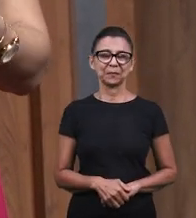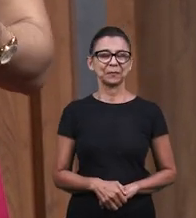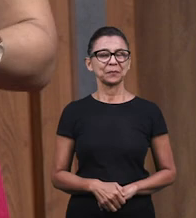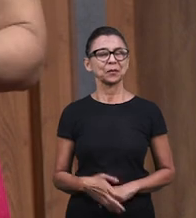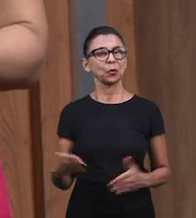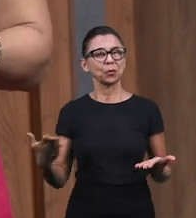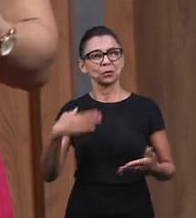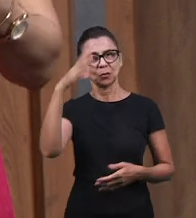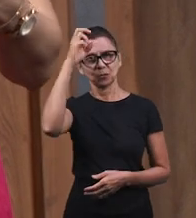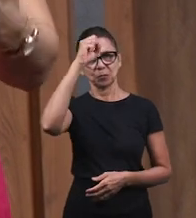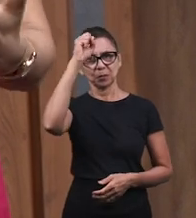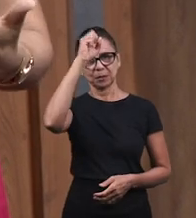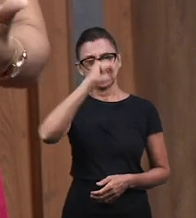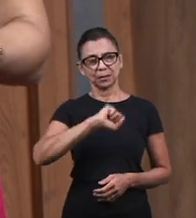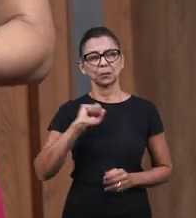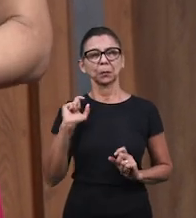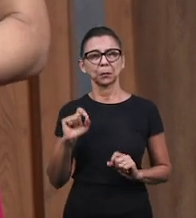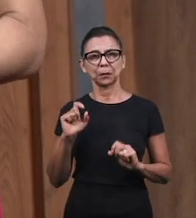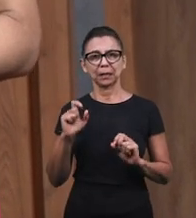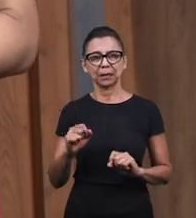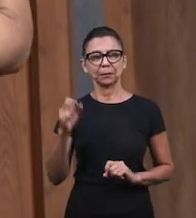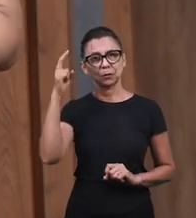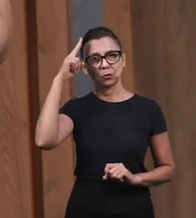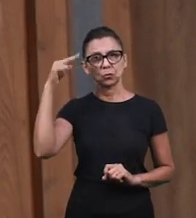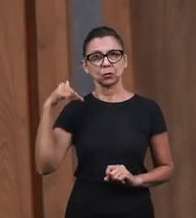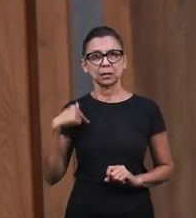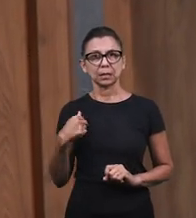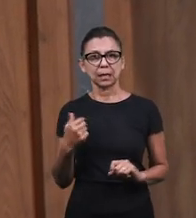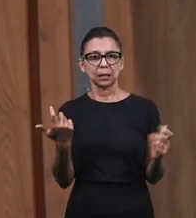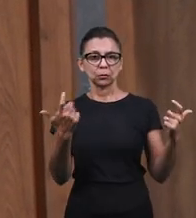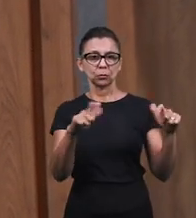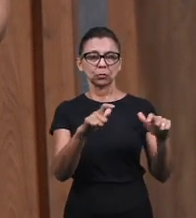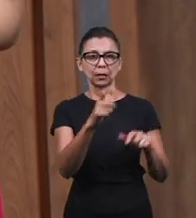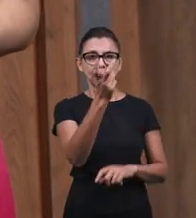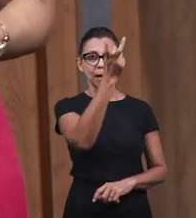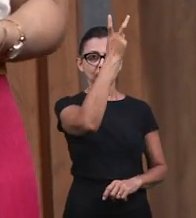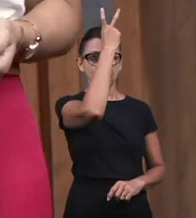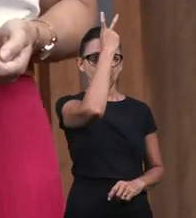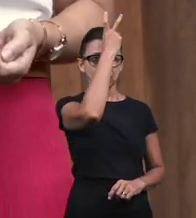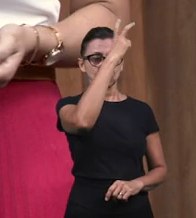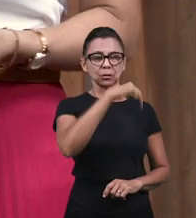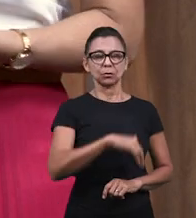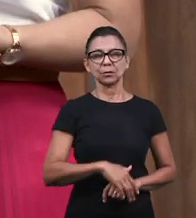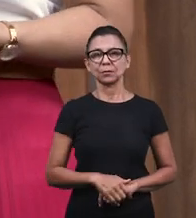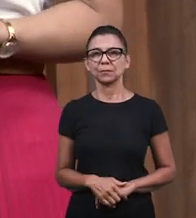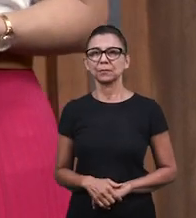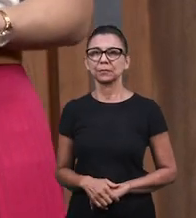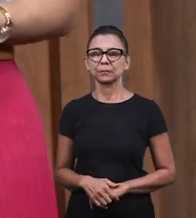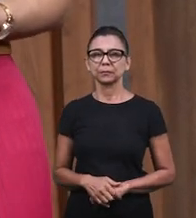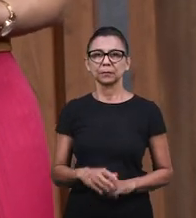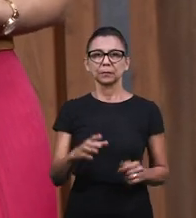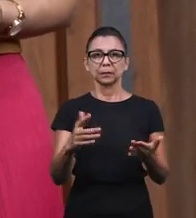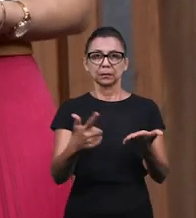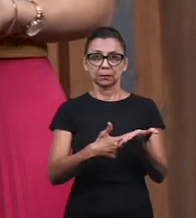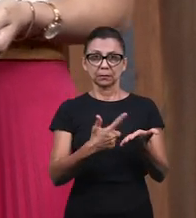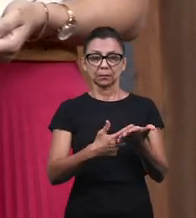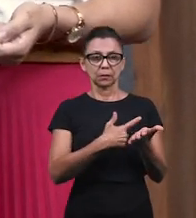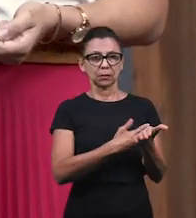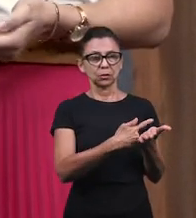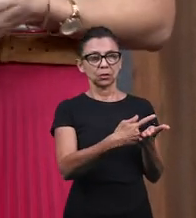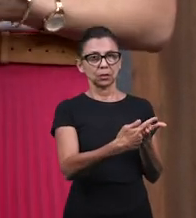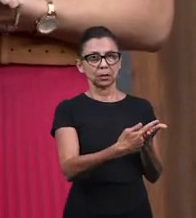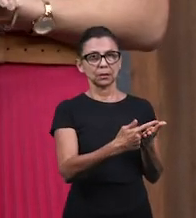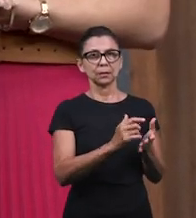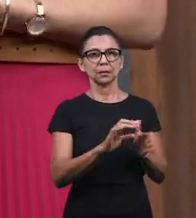lá no Egito, José na casa de Potifar. Nós vamos ler o texto das nossas Bíblias, que está no livro de Gênesis, o